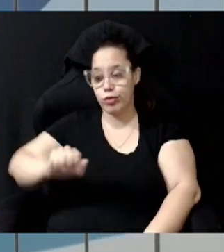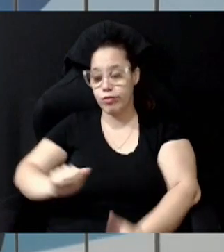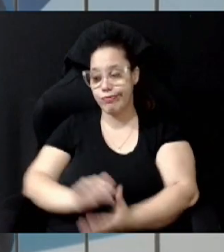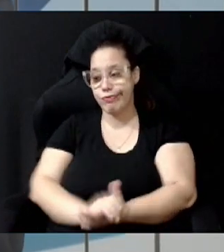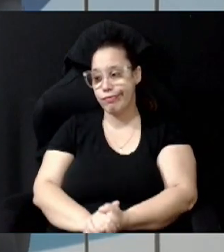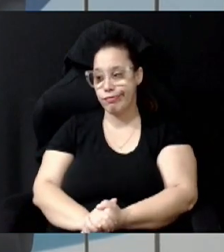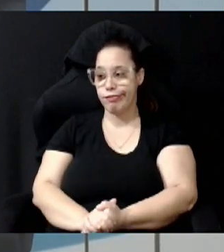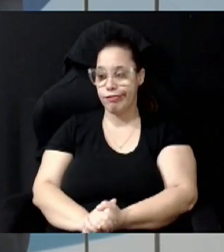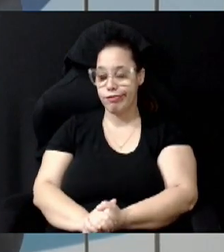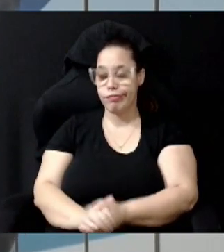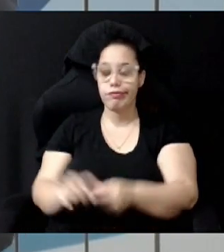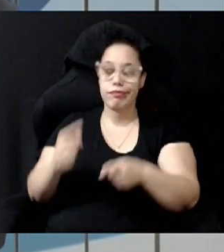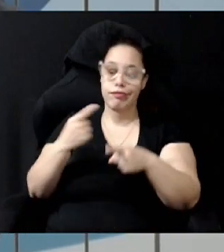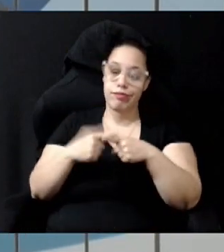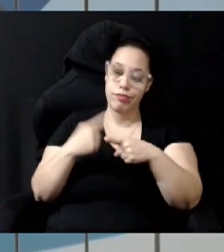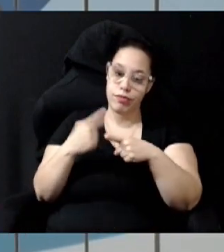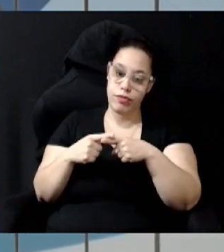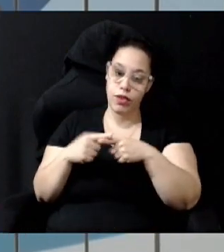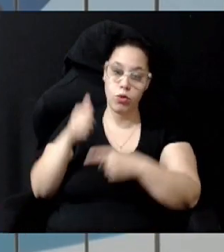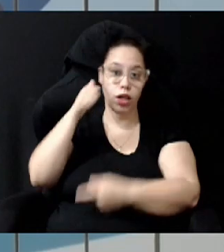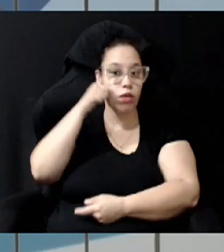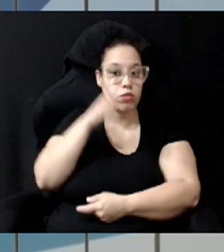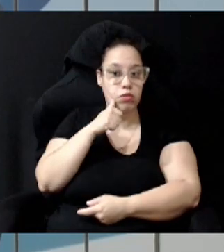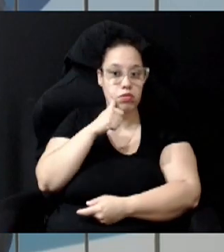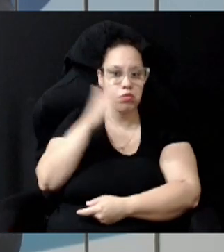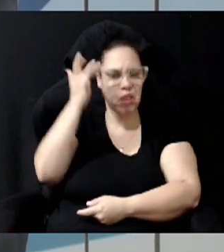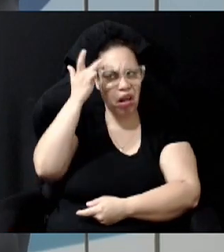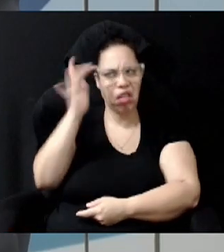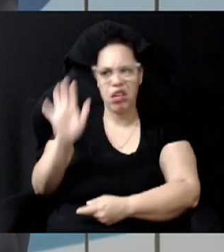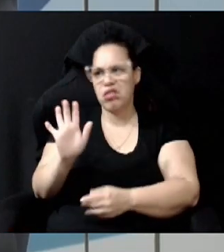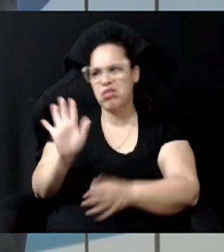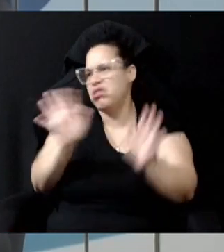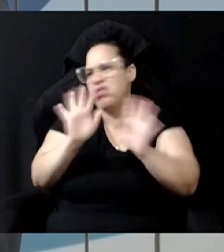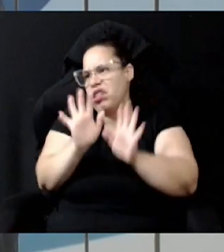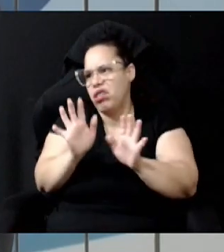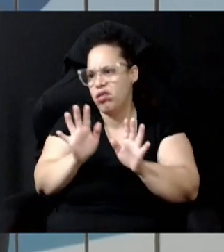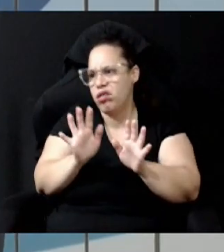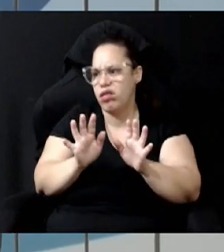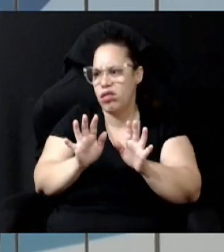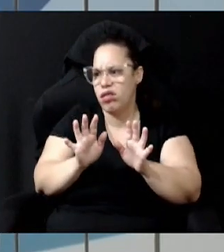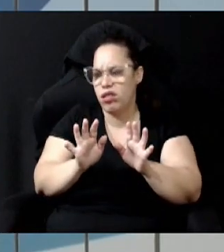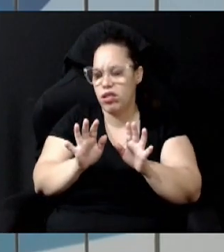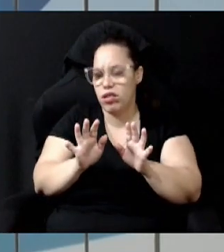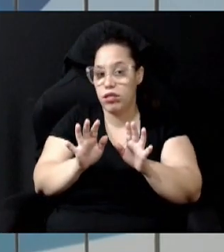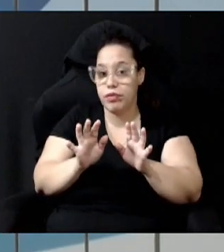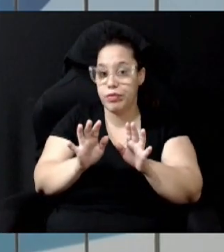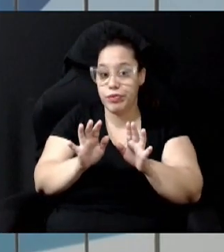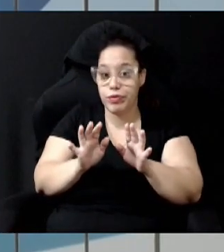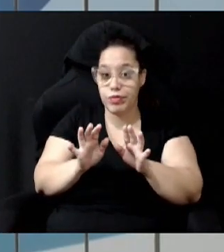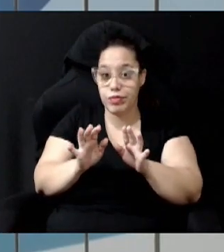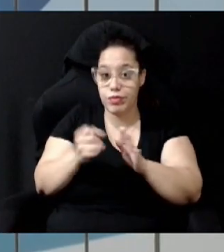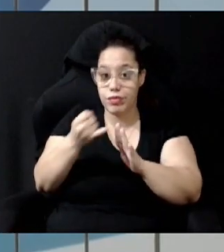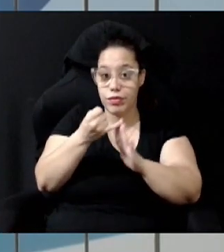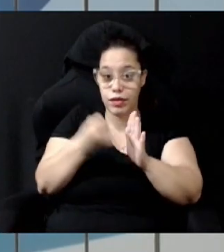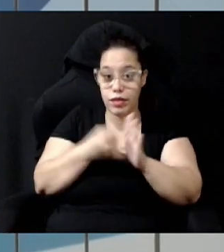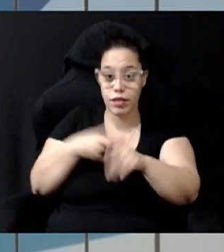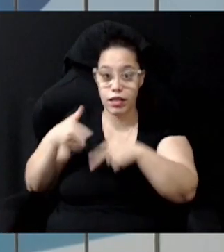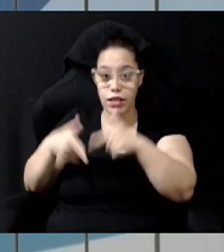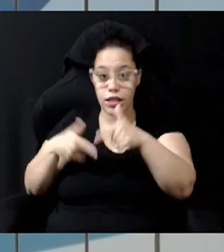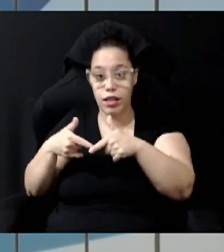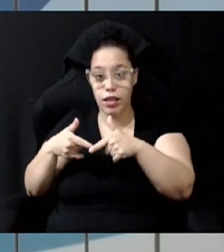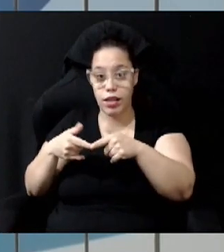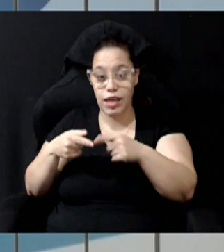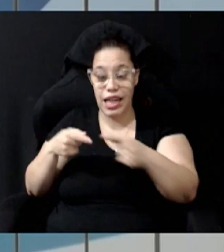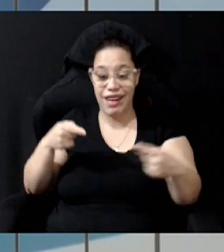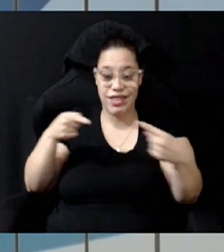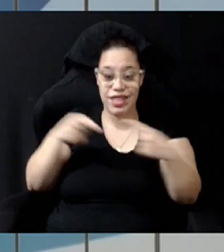quê? Porque ela era mulher? Não sei se é porque ela é mulher, mas porque ela deixava as instituições trabalharem sem interferência. E